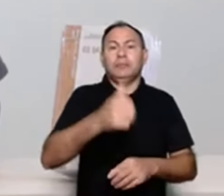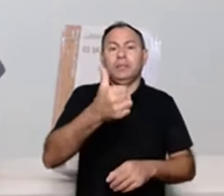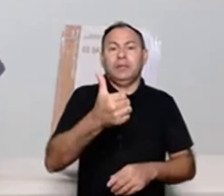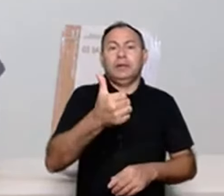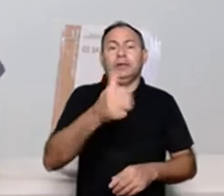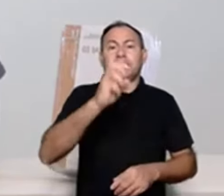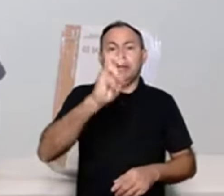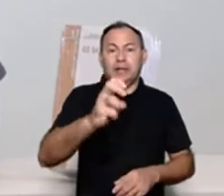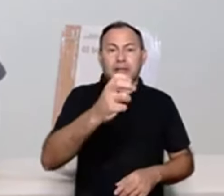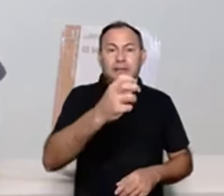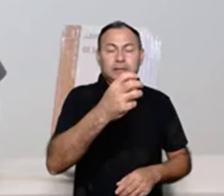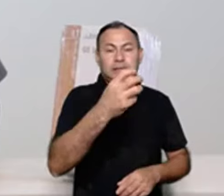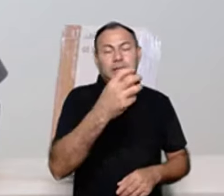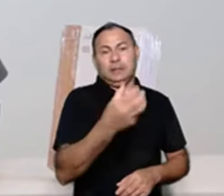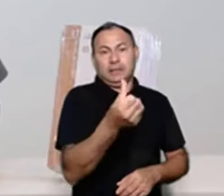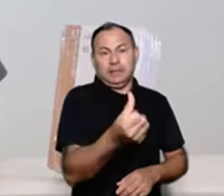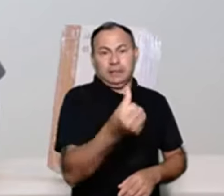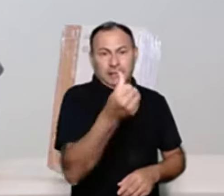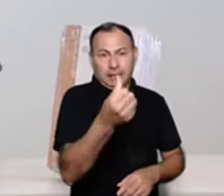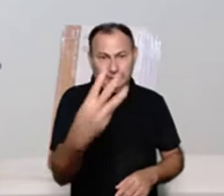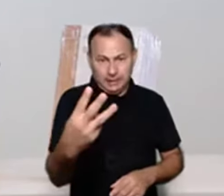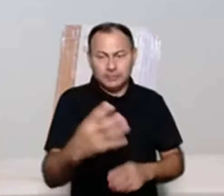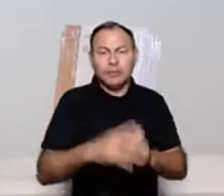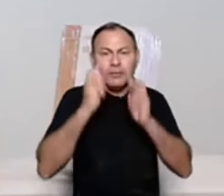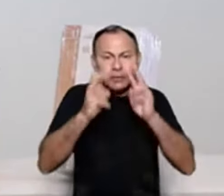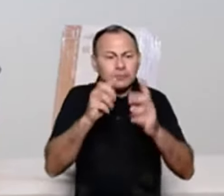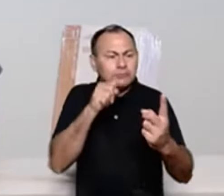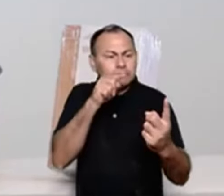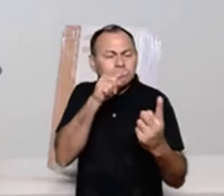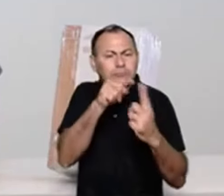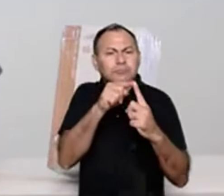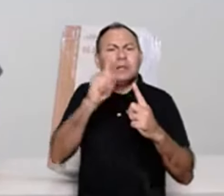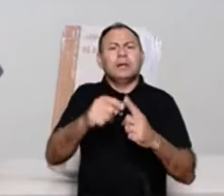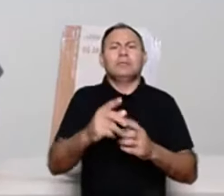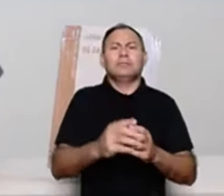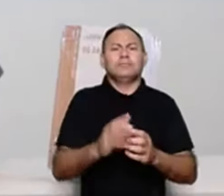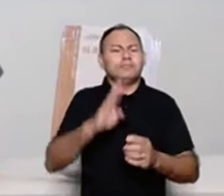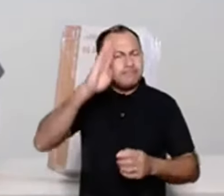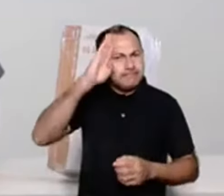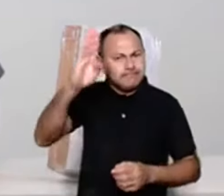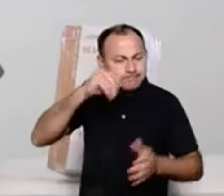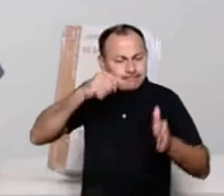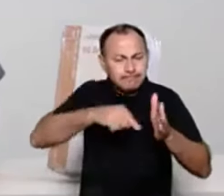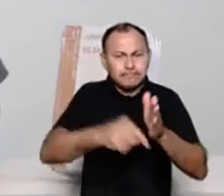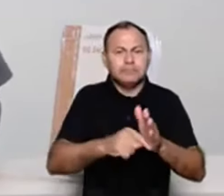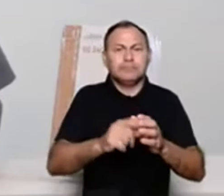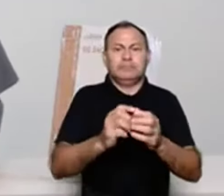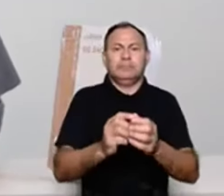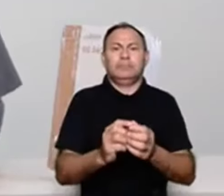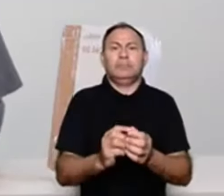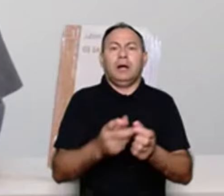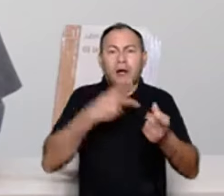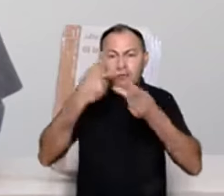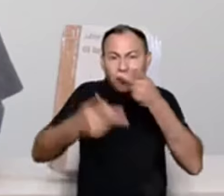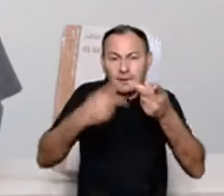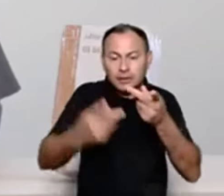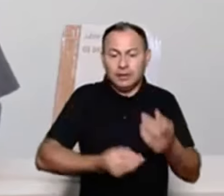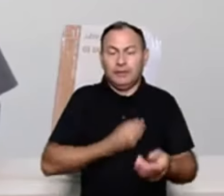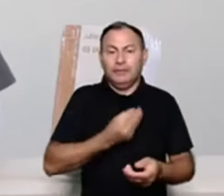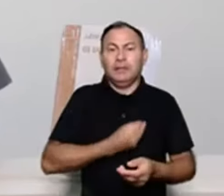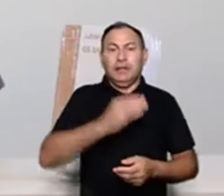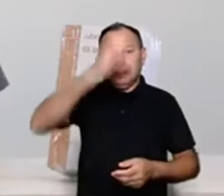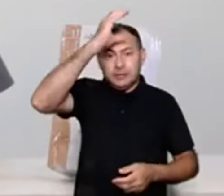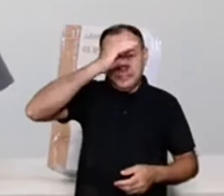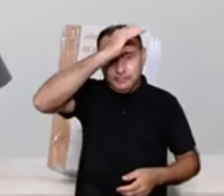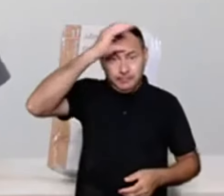O Conselho Vaticano II, nós já sabemos que o dos seus grandes objetivos e a sua fundamentação para fomentar a